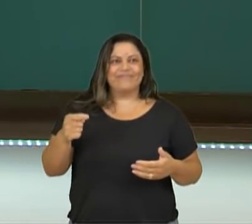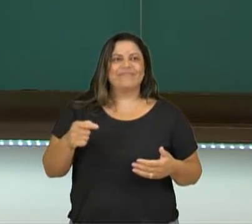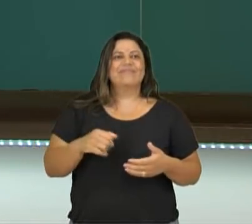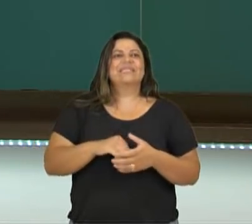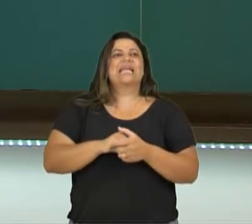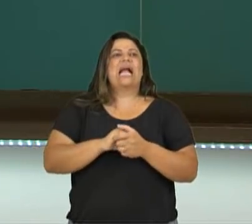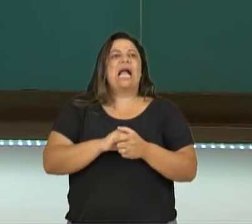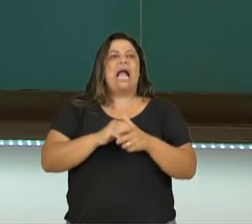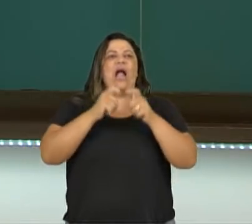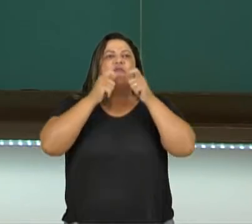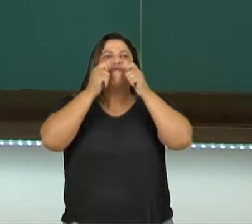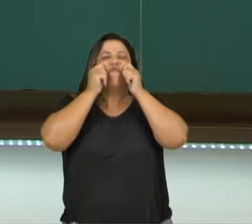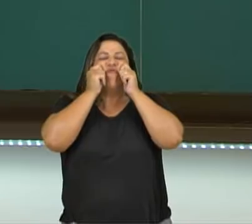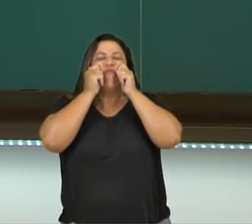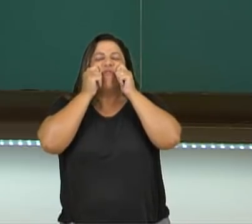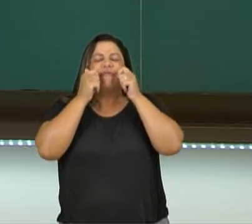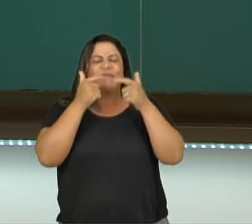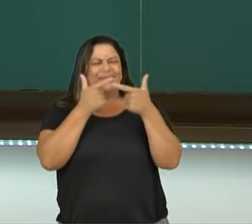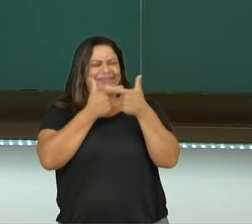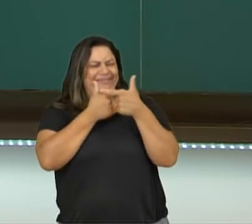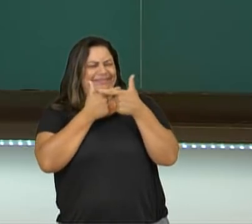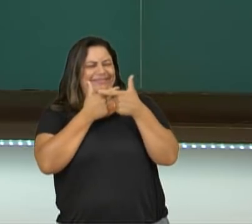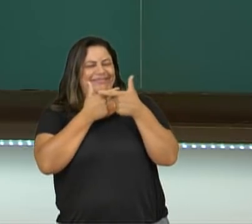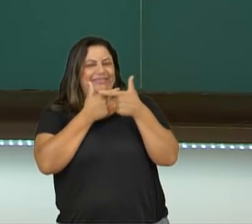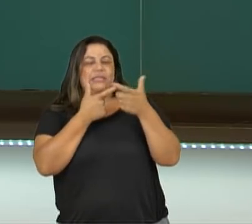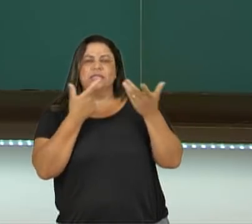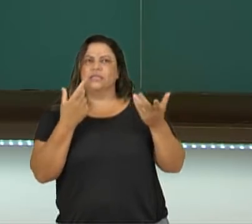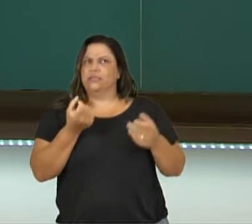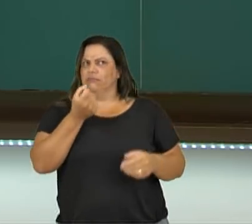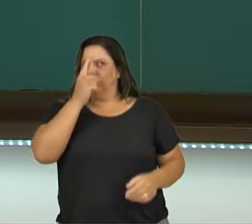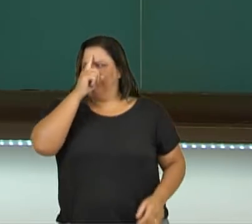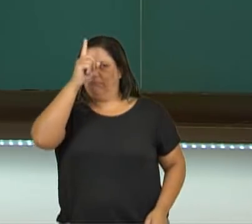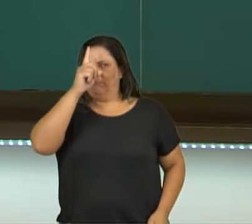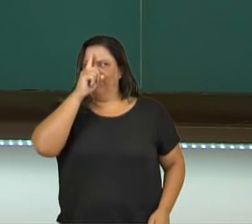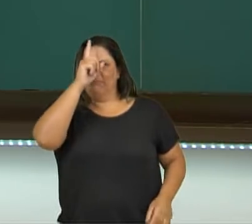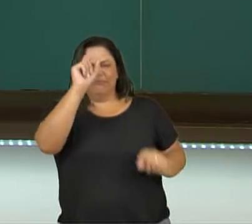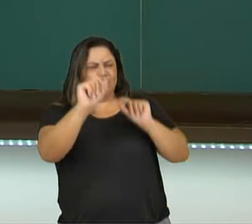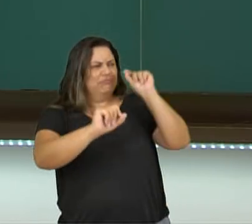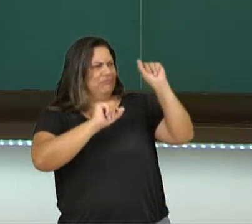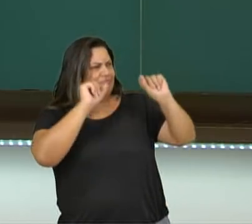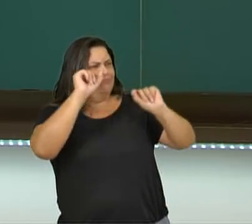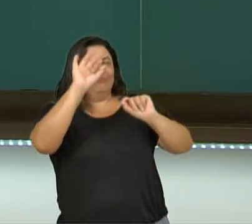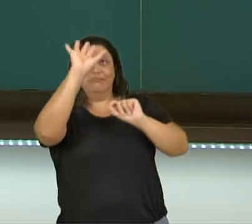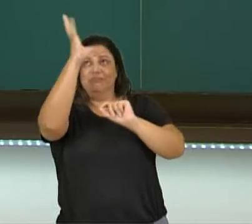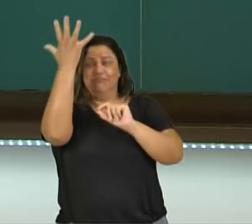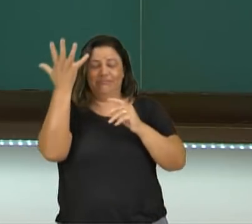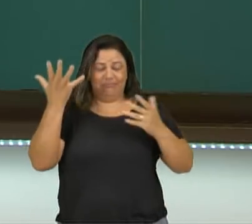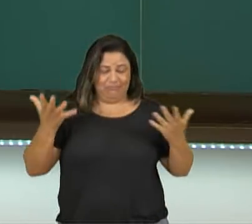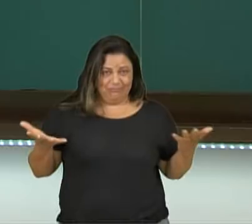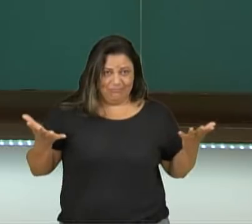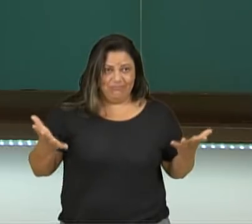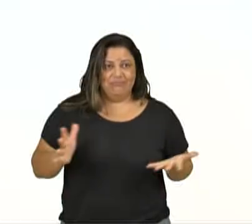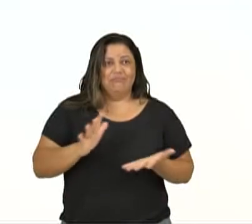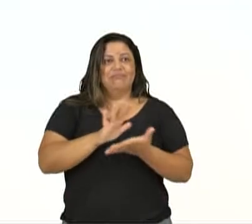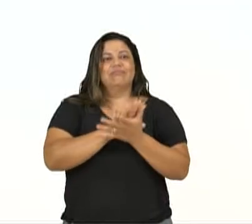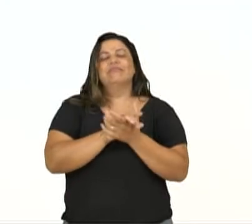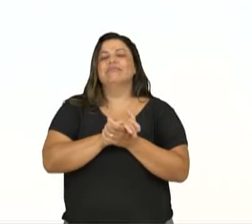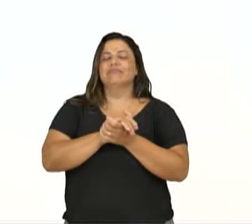do leitor também, né, que fica tentando adivinhar, tentando fazer uma previsão do que vai vir pela frente, certo?